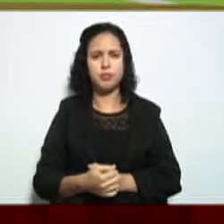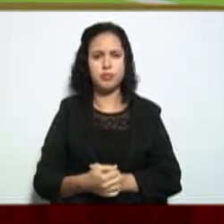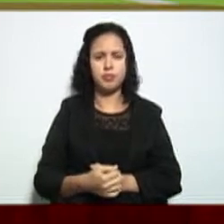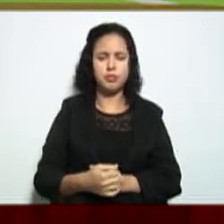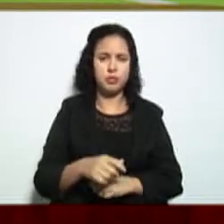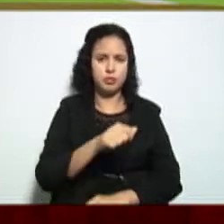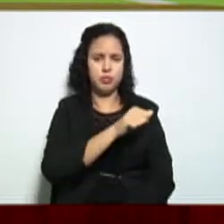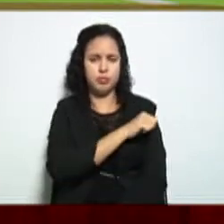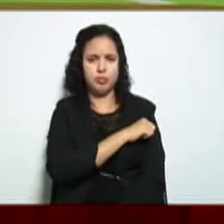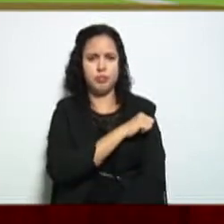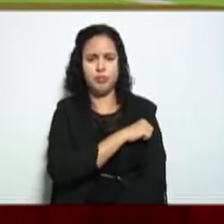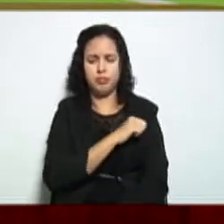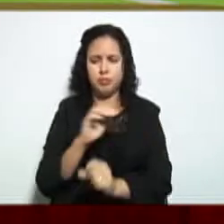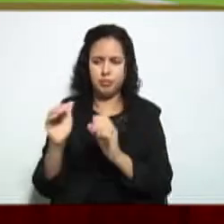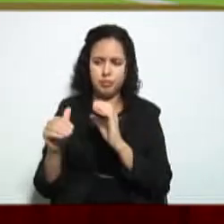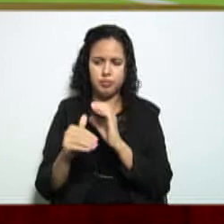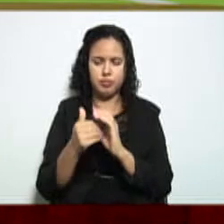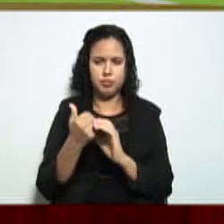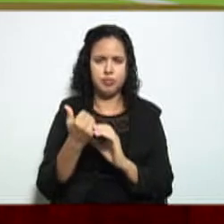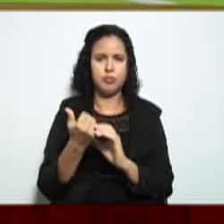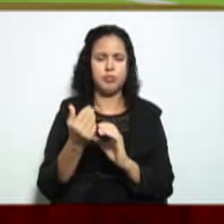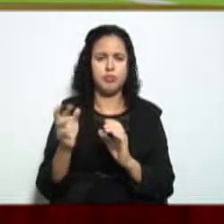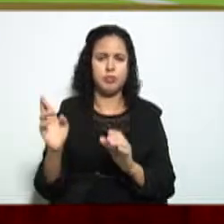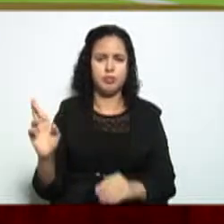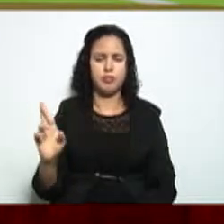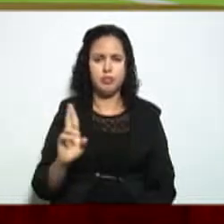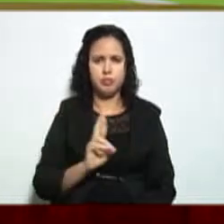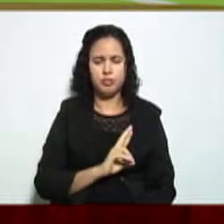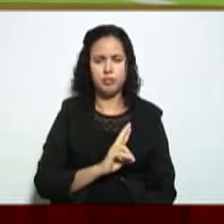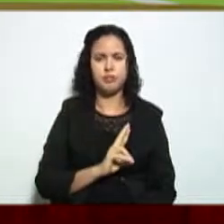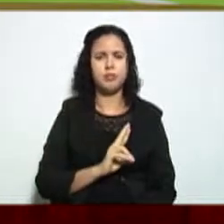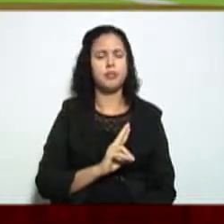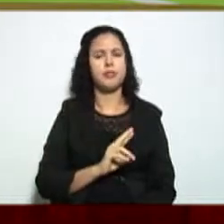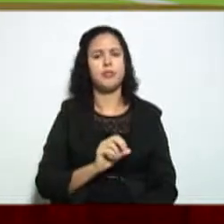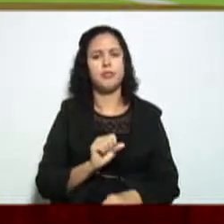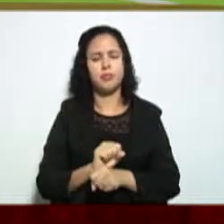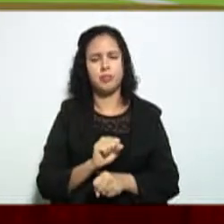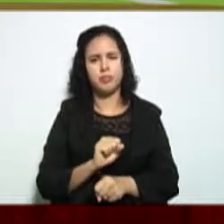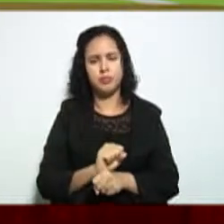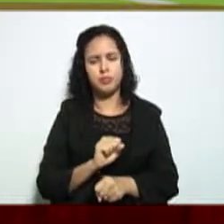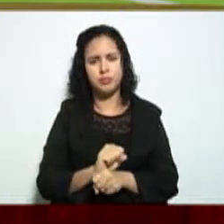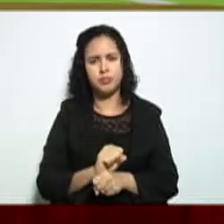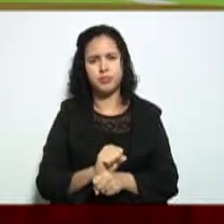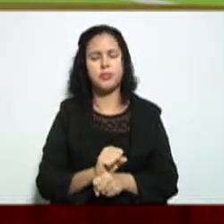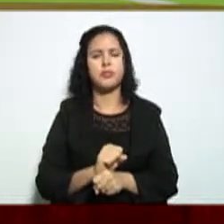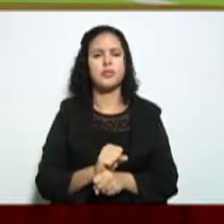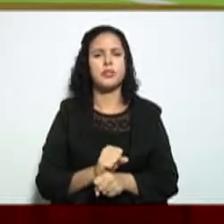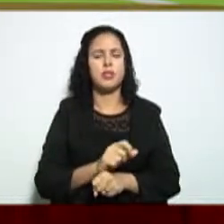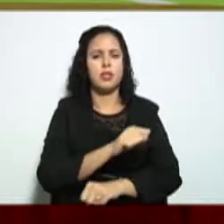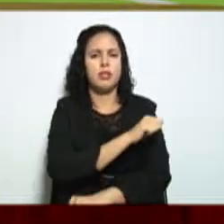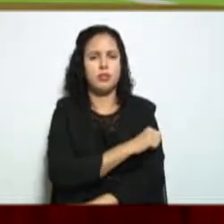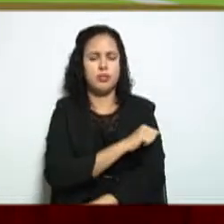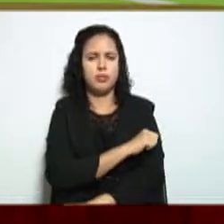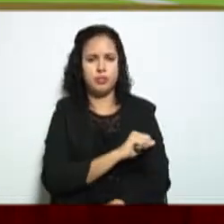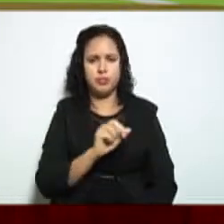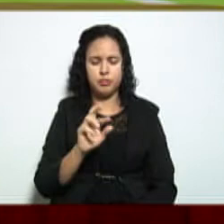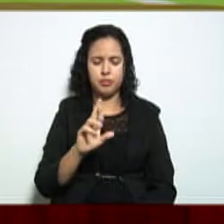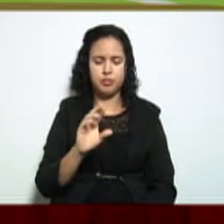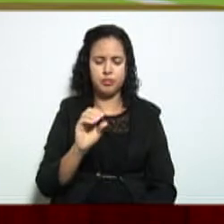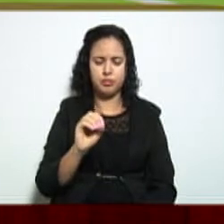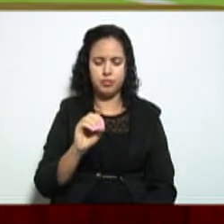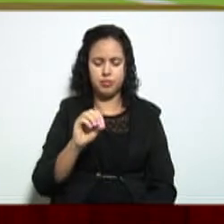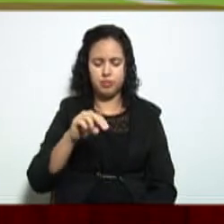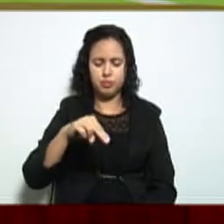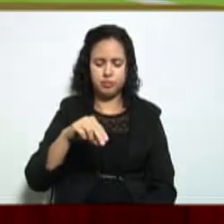as respostas pelo chat. Ótimo, finalmente. Tá chegando agora? Sim, vamos comentar? O Ronaldo respondeu,